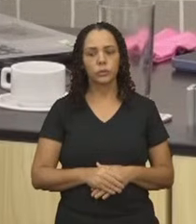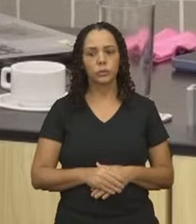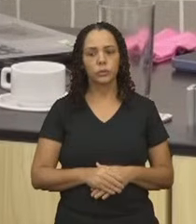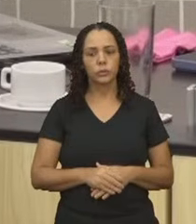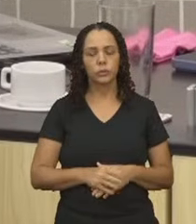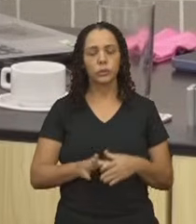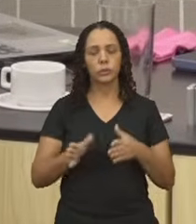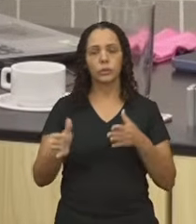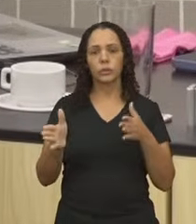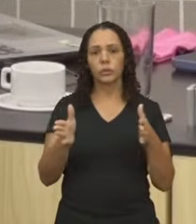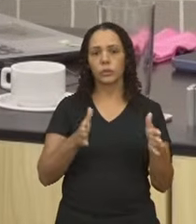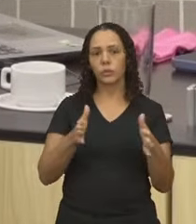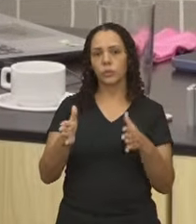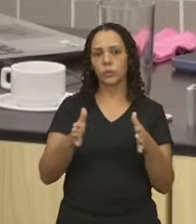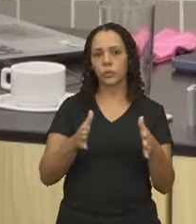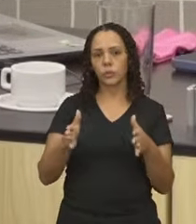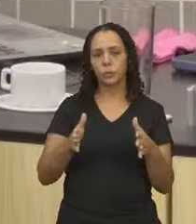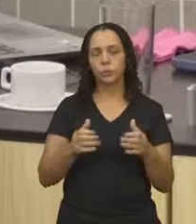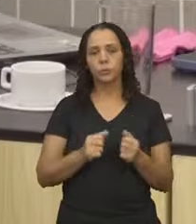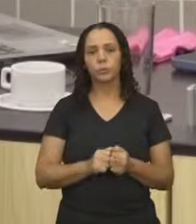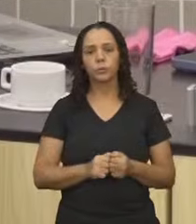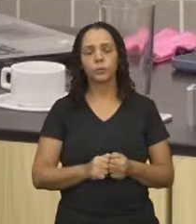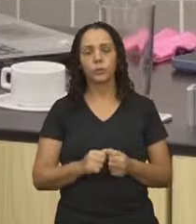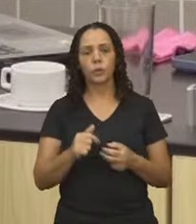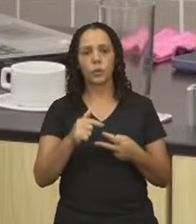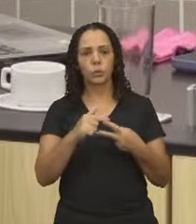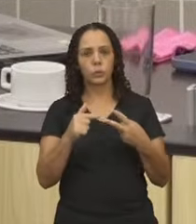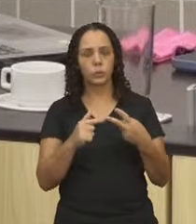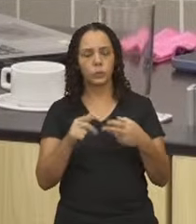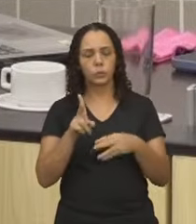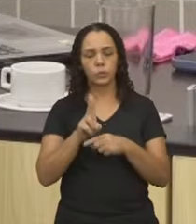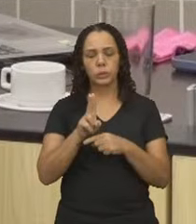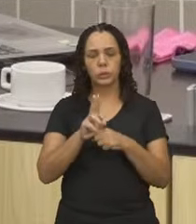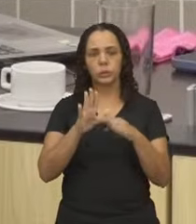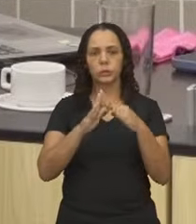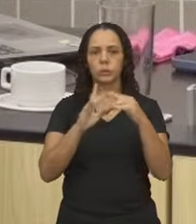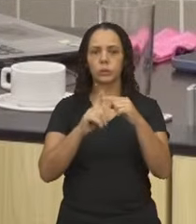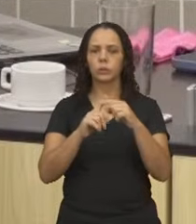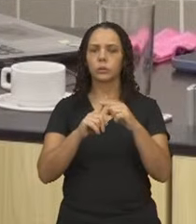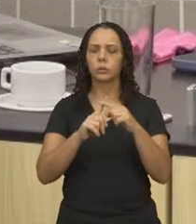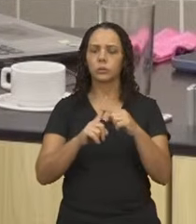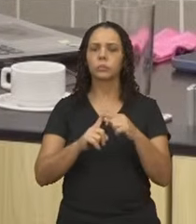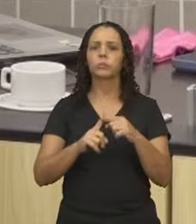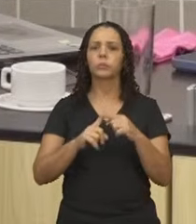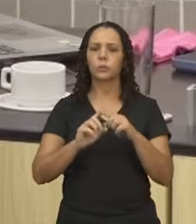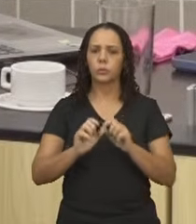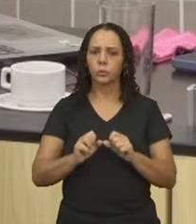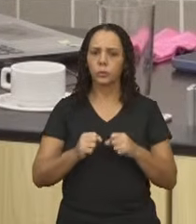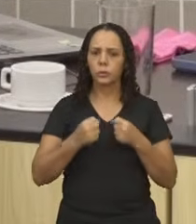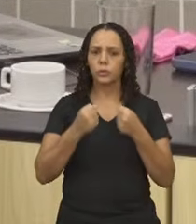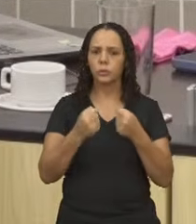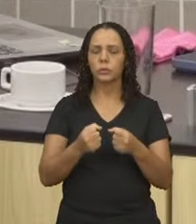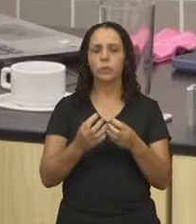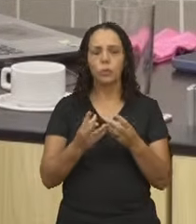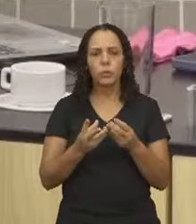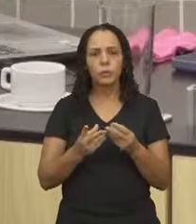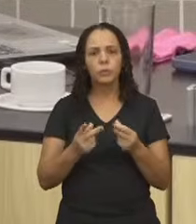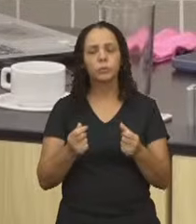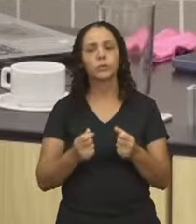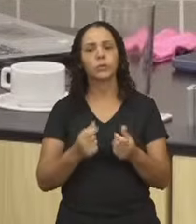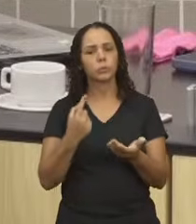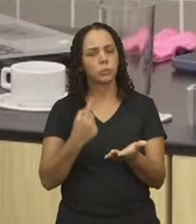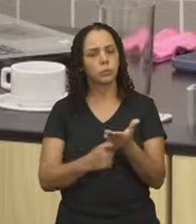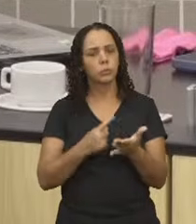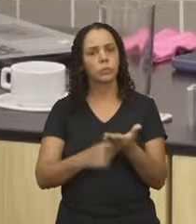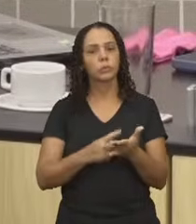Durante esse período, os referidos e líderes conduziram a congregação com dedicação, sensibilidade e firmeza de propósito,